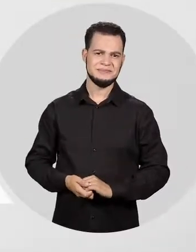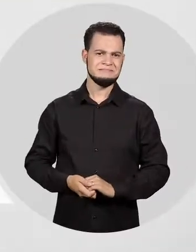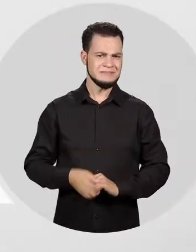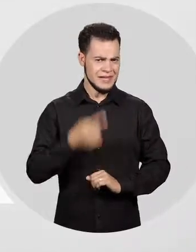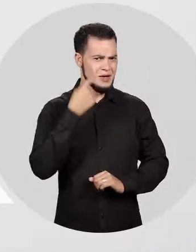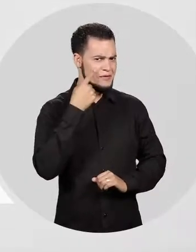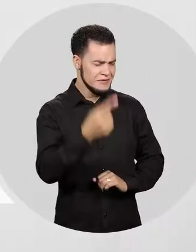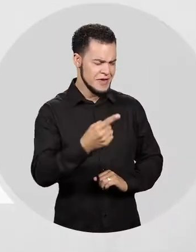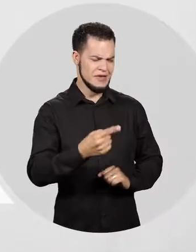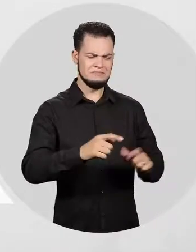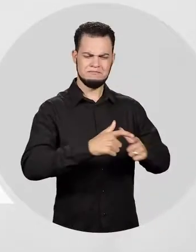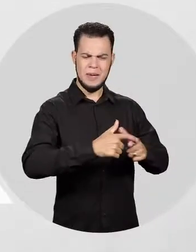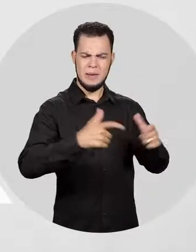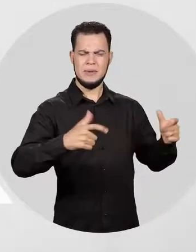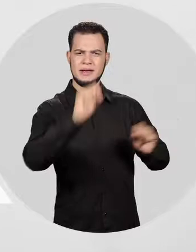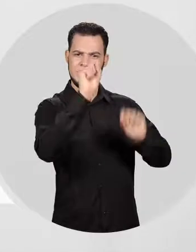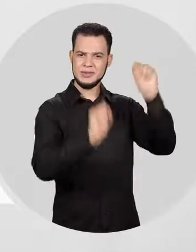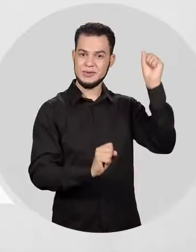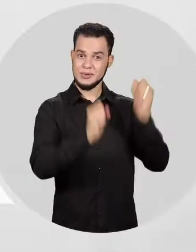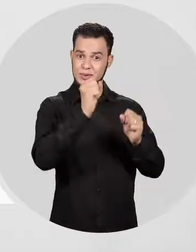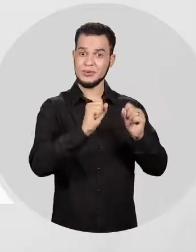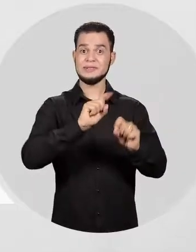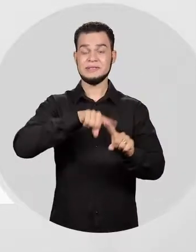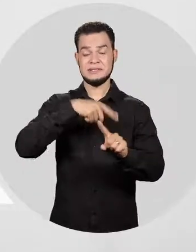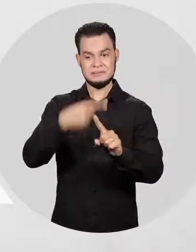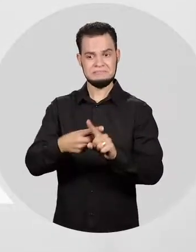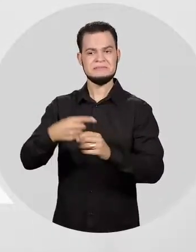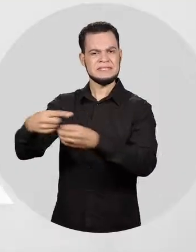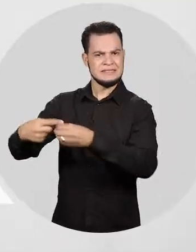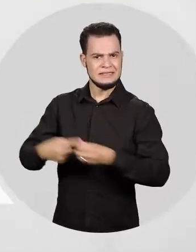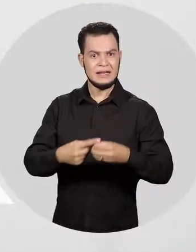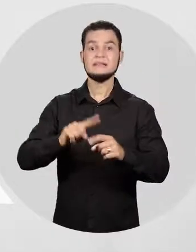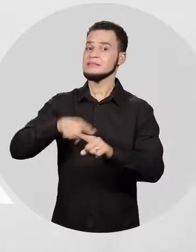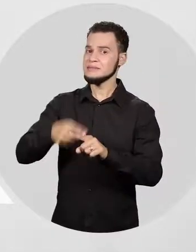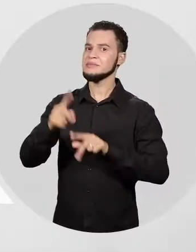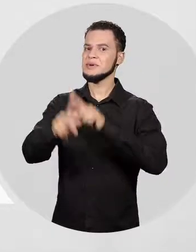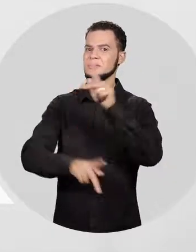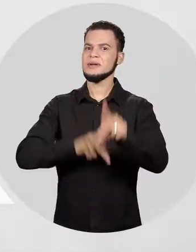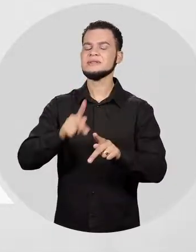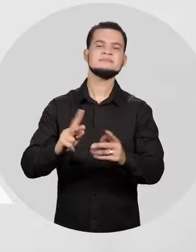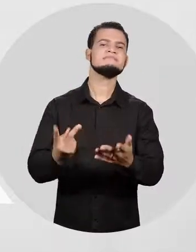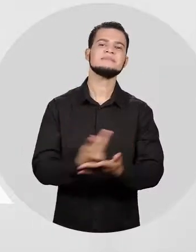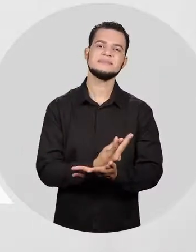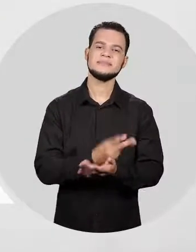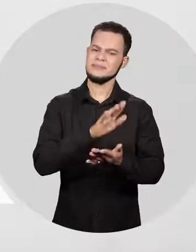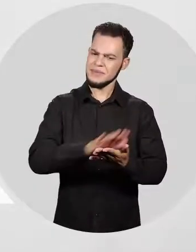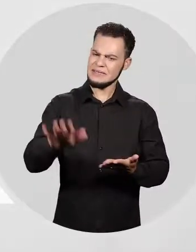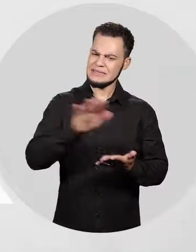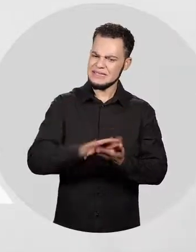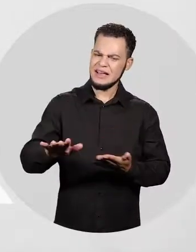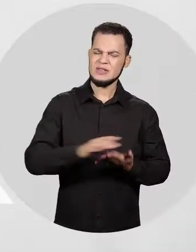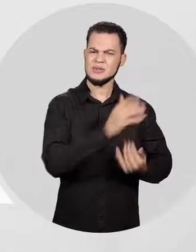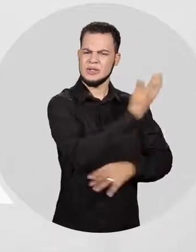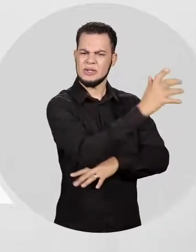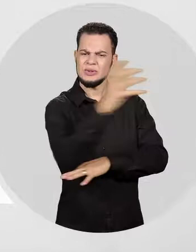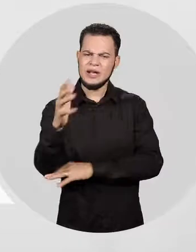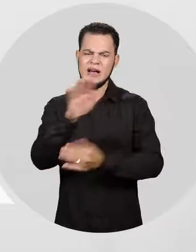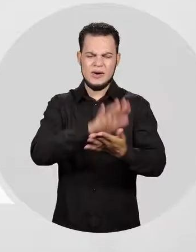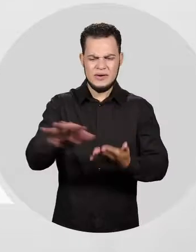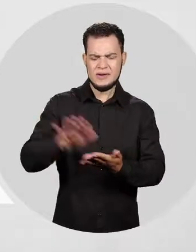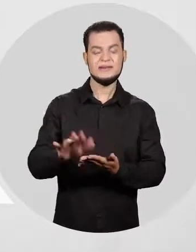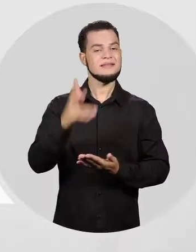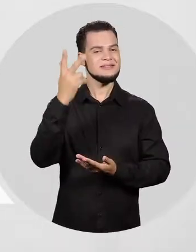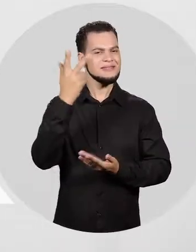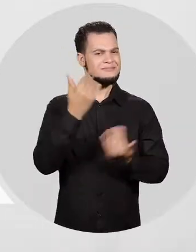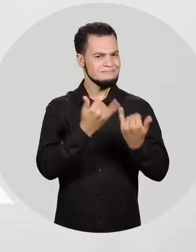crescimento urbano e industrial, associado ao aumento da população, gerou maior consumo de recursos naturais e fontes de energia.